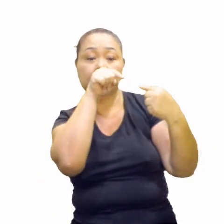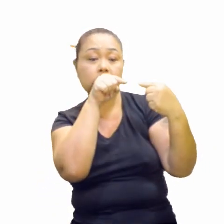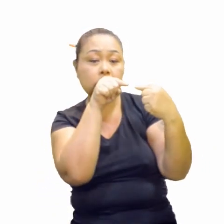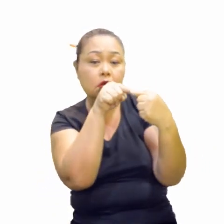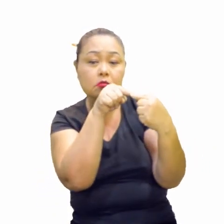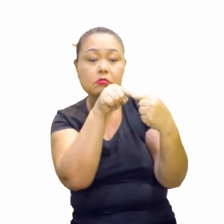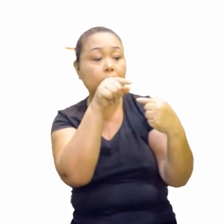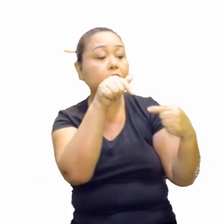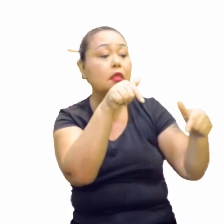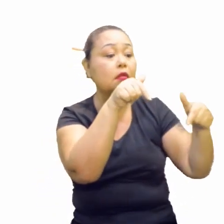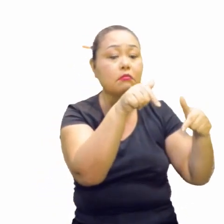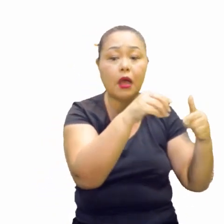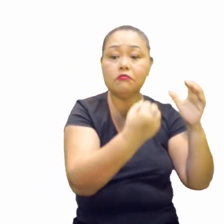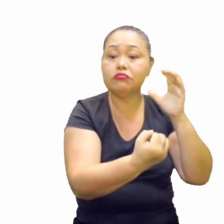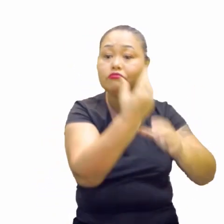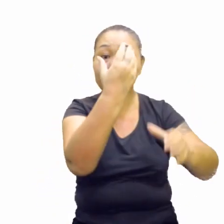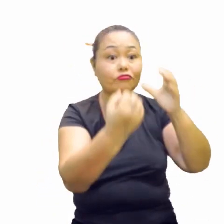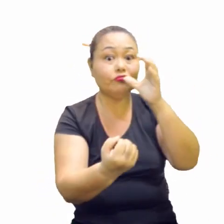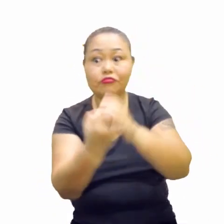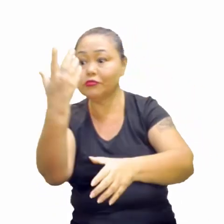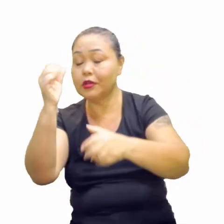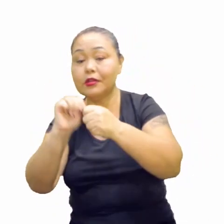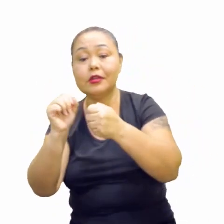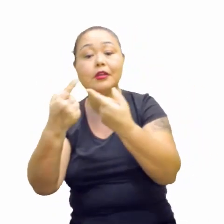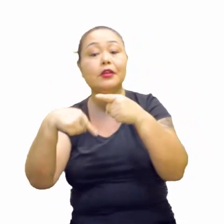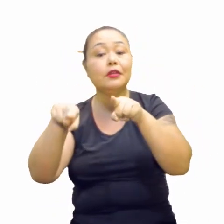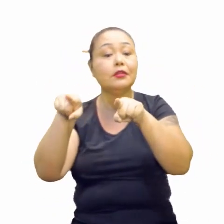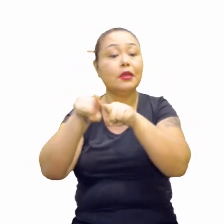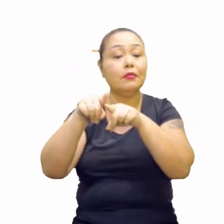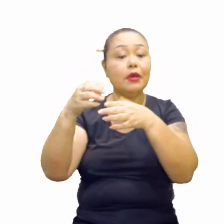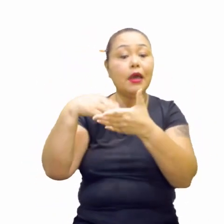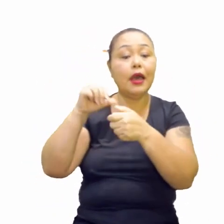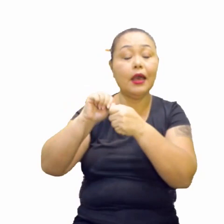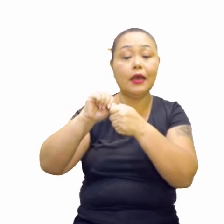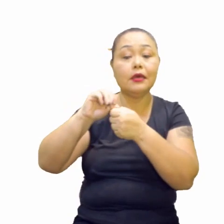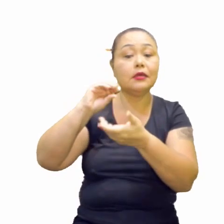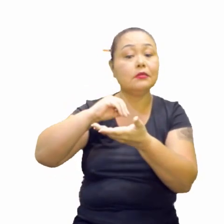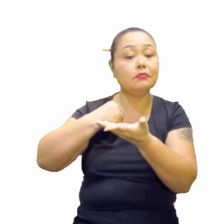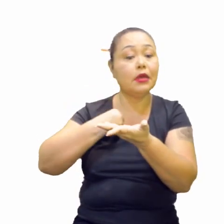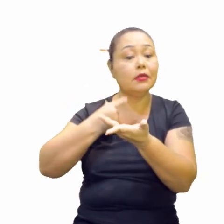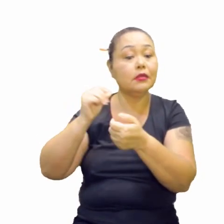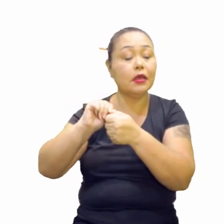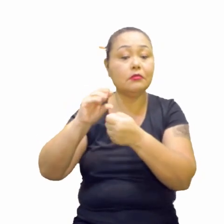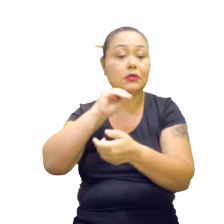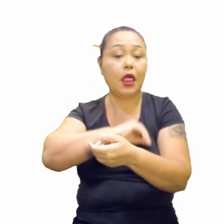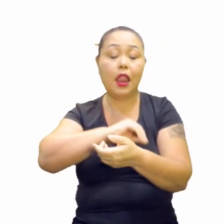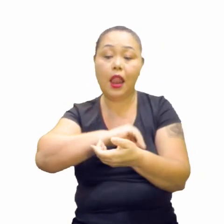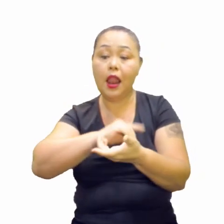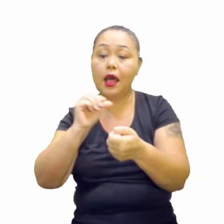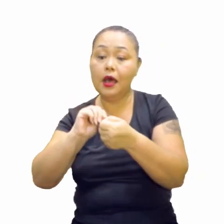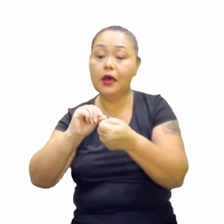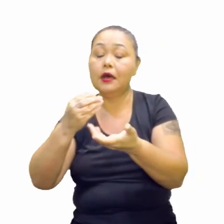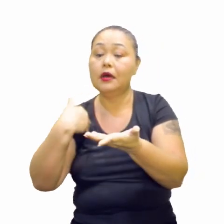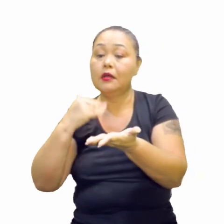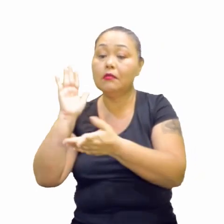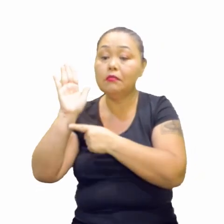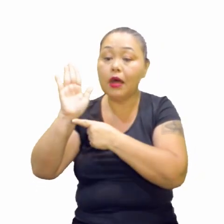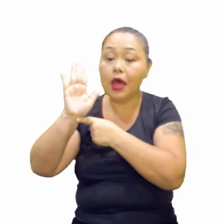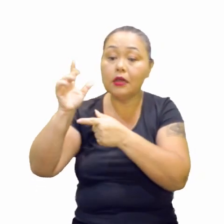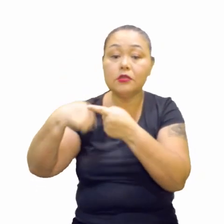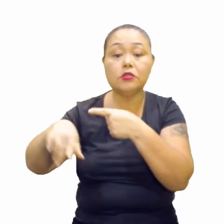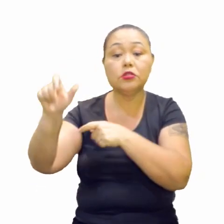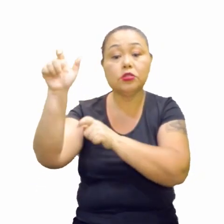a criação de um salário de desemprego, para aliviar ali a situação da miséria dos desempregados, a limitação dos preços